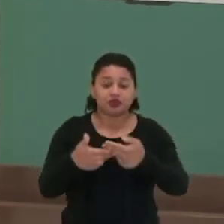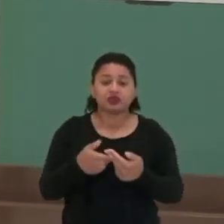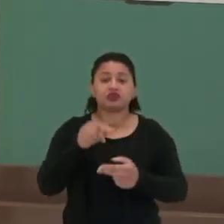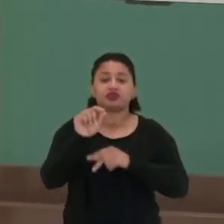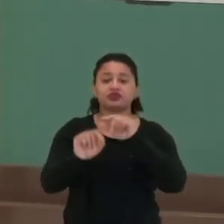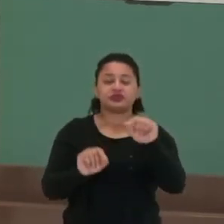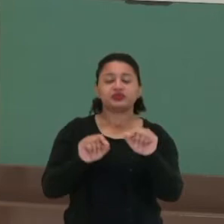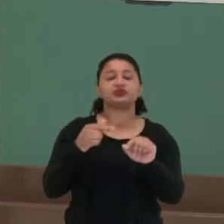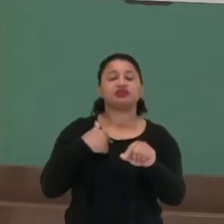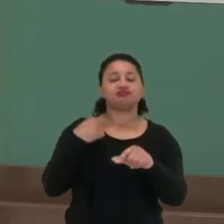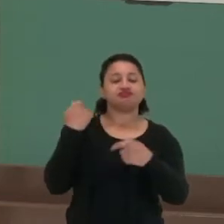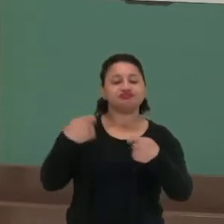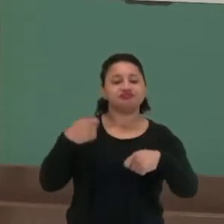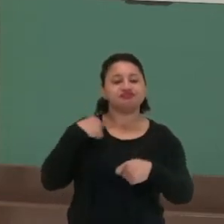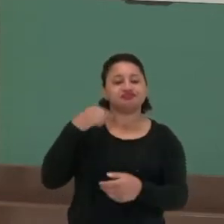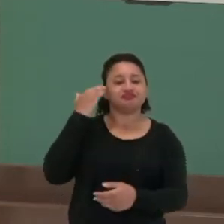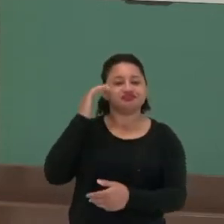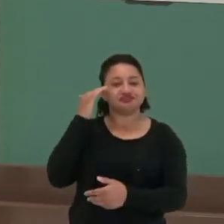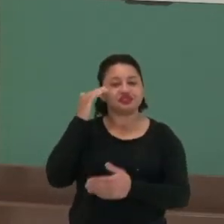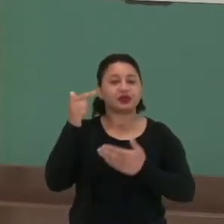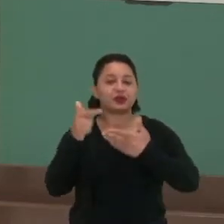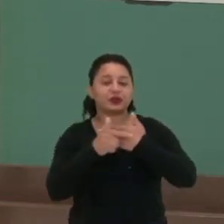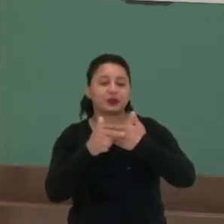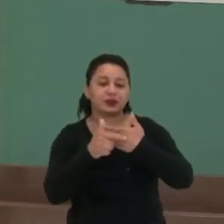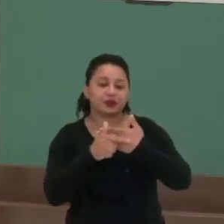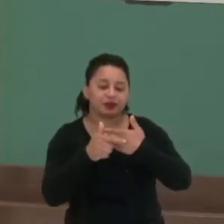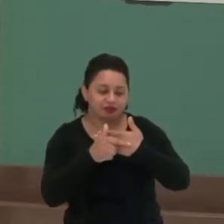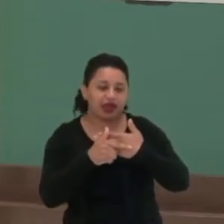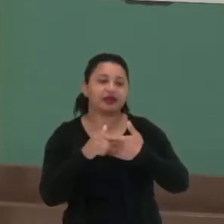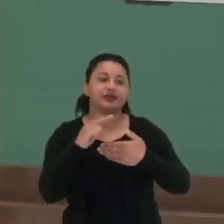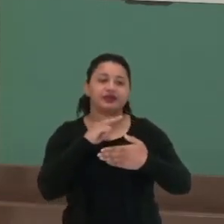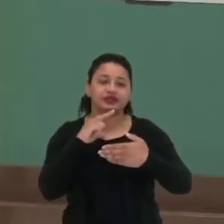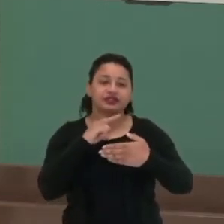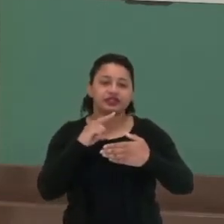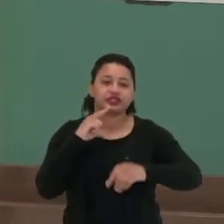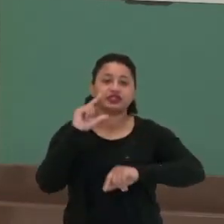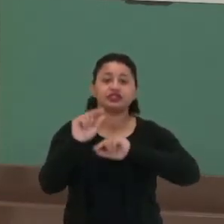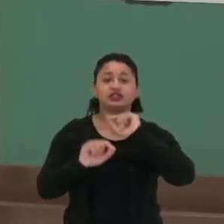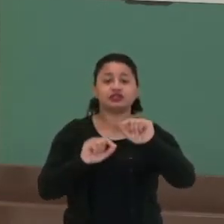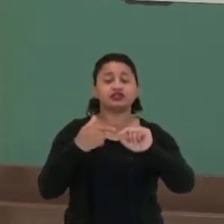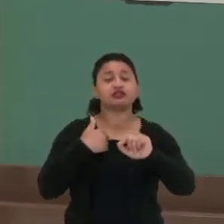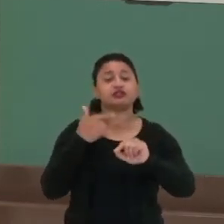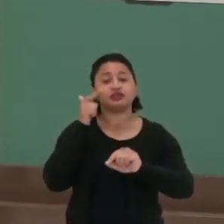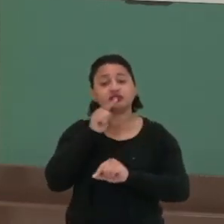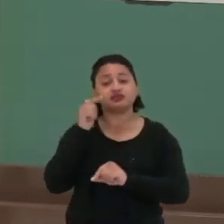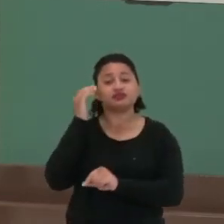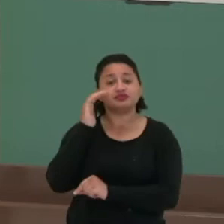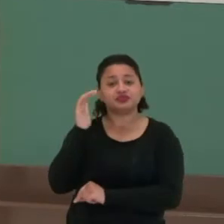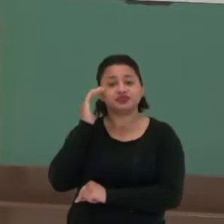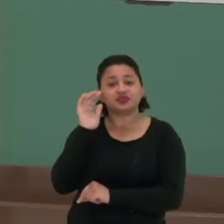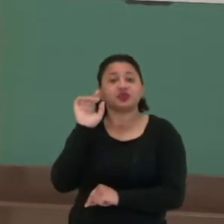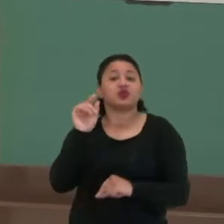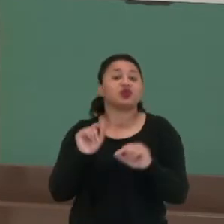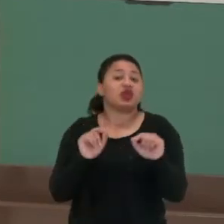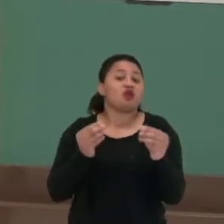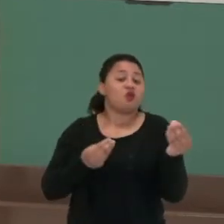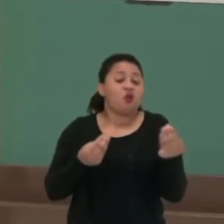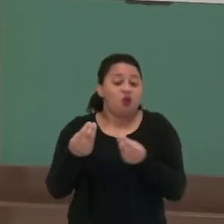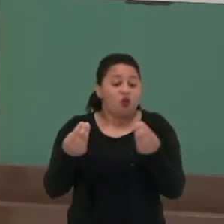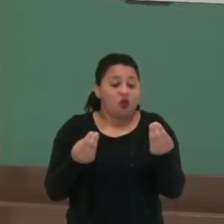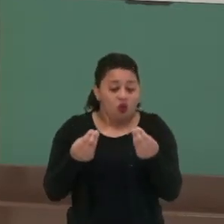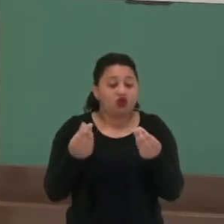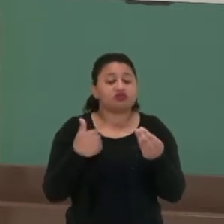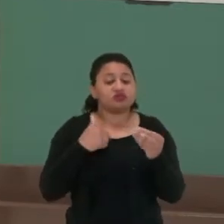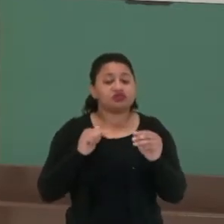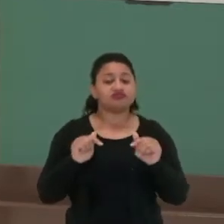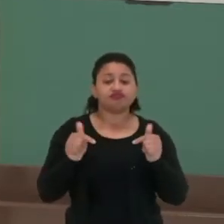que entender o papel desse sistema nervoso para entender como vai ocorrer